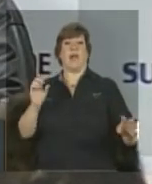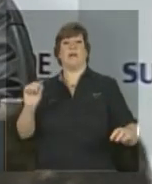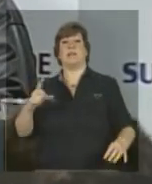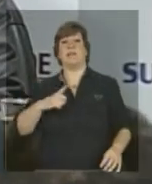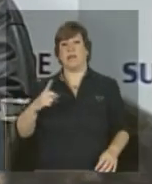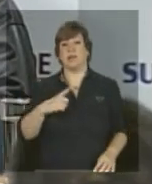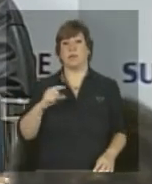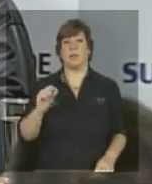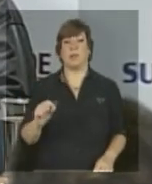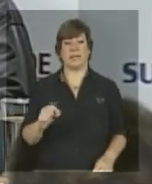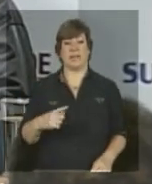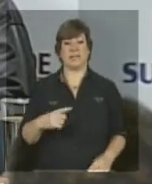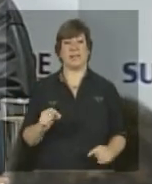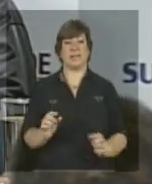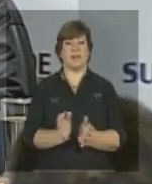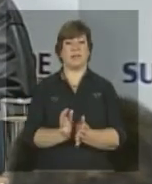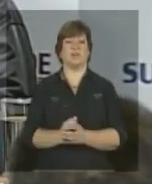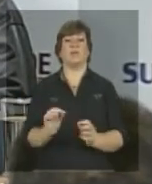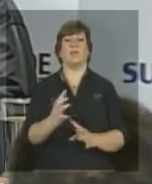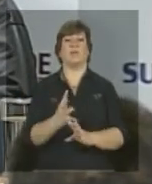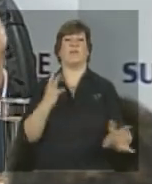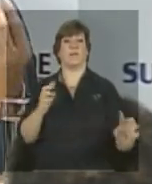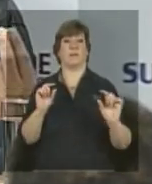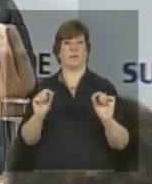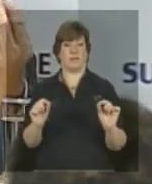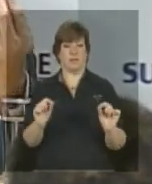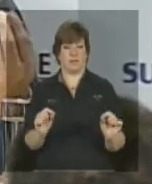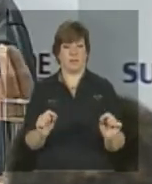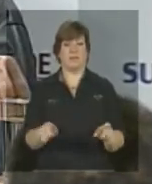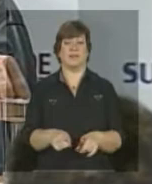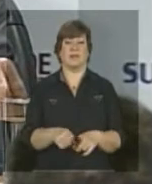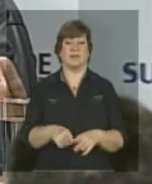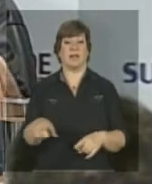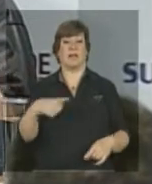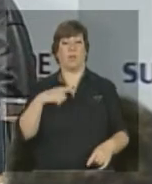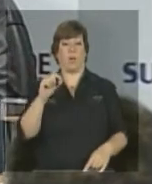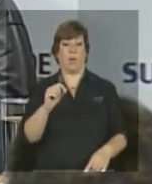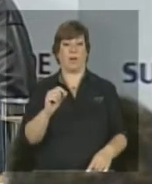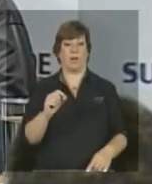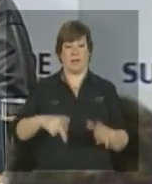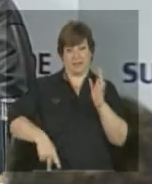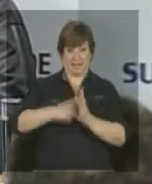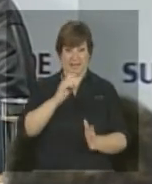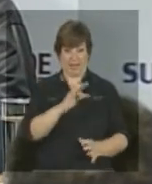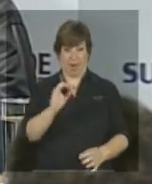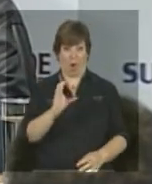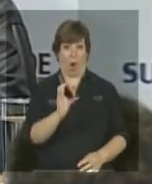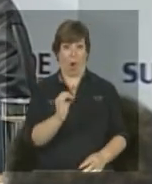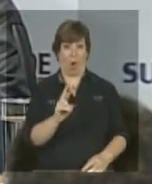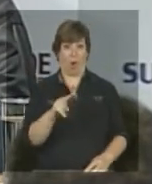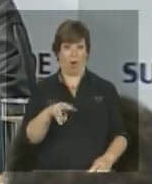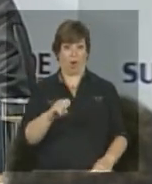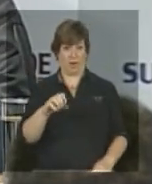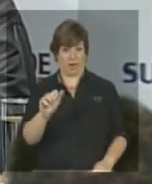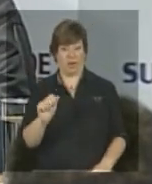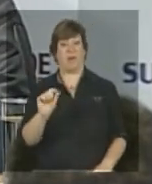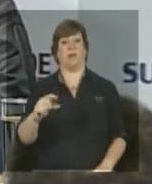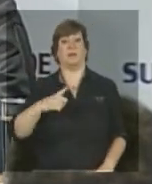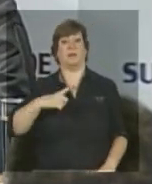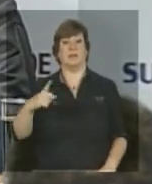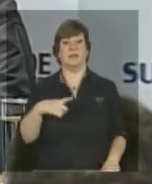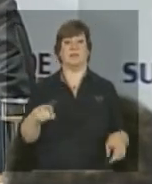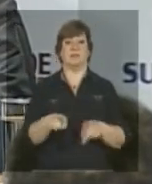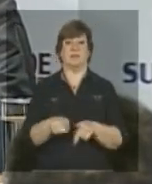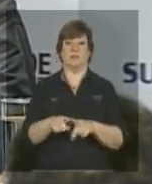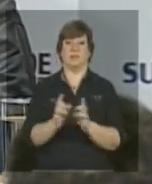importante entender que a única fila que vai acabar é a fila do transplante de córnea, que o número de pessoas que necessita de transplante de